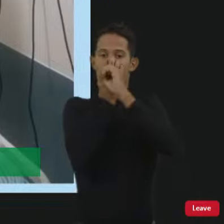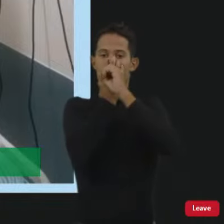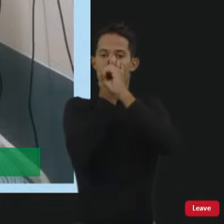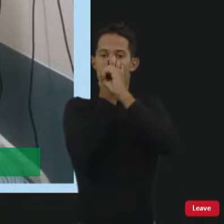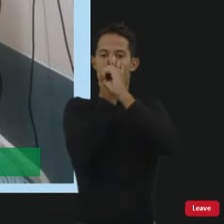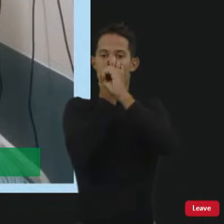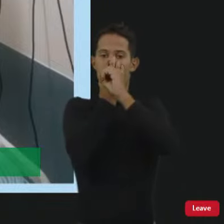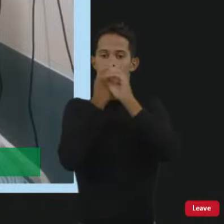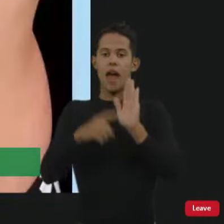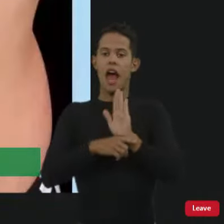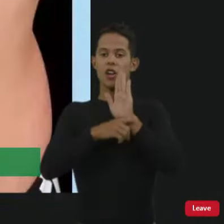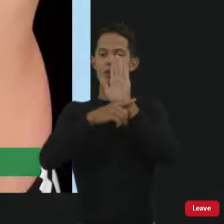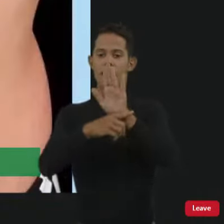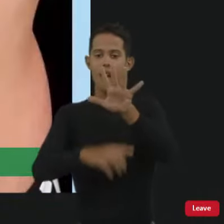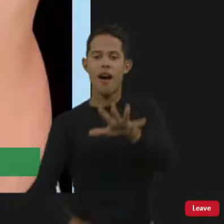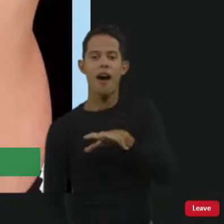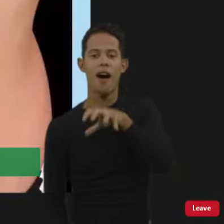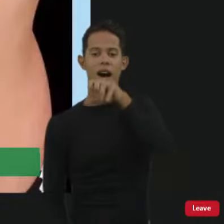graves.